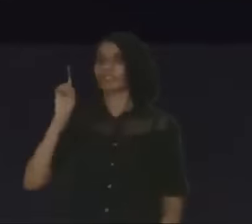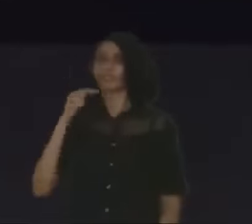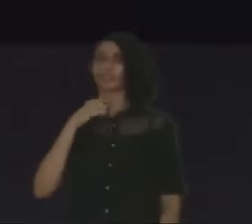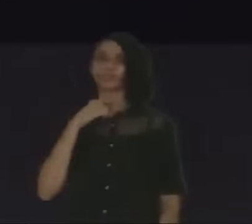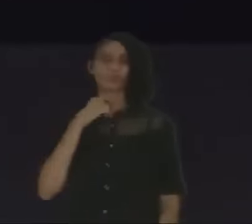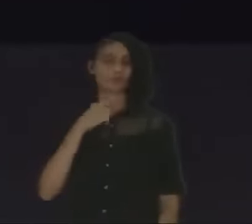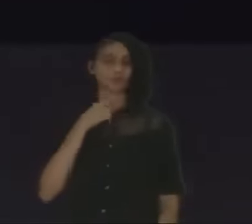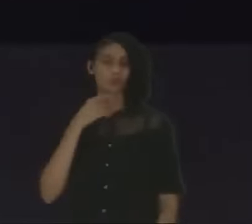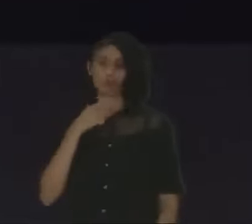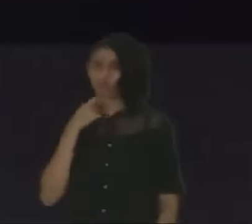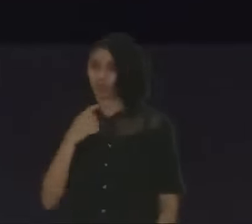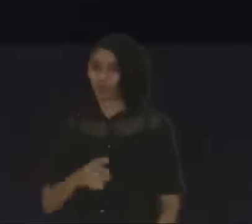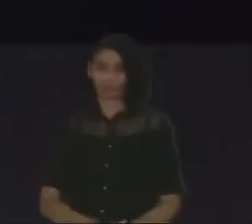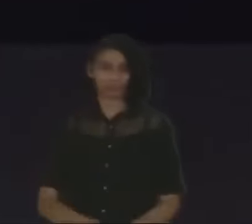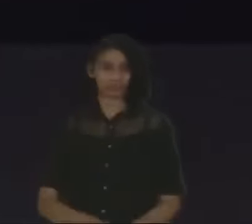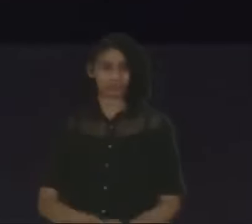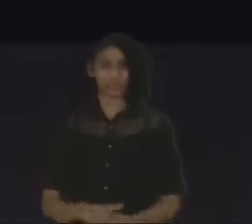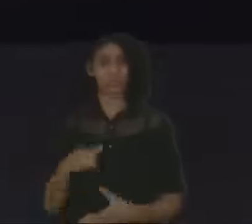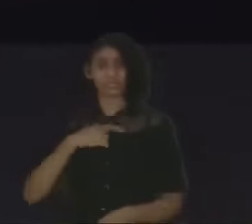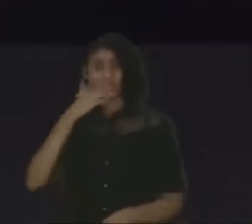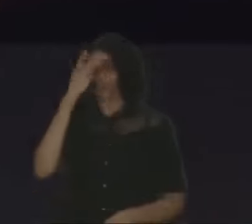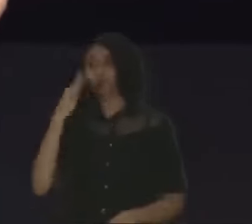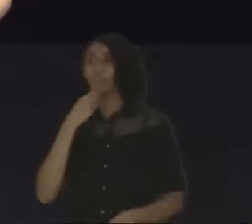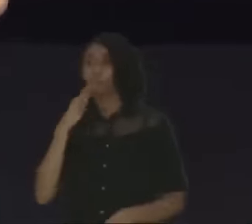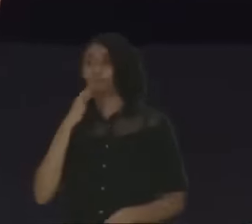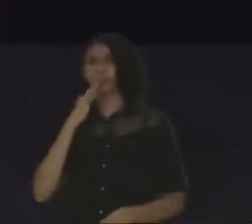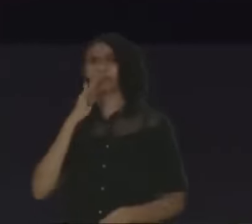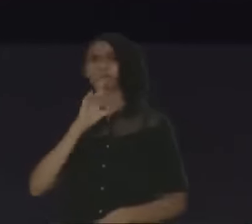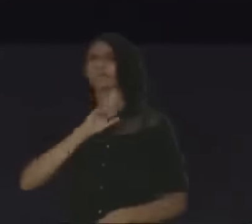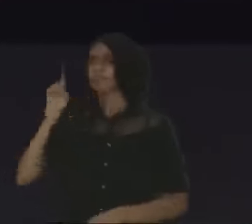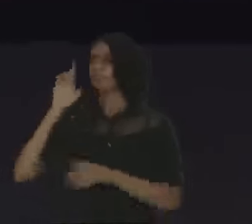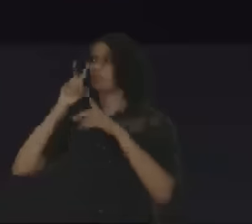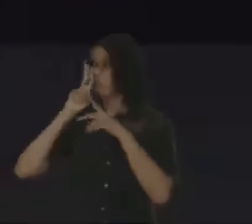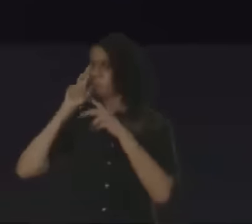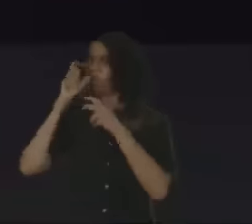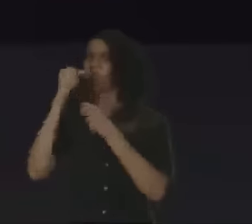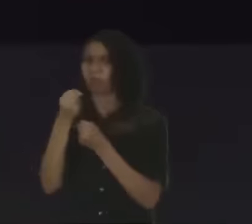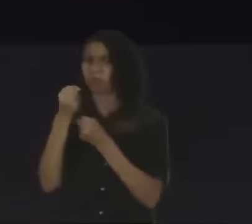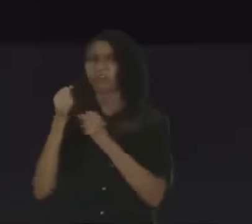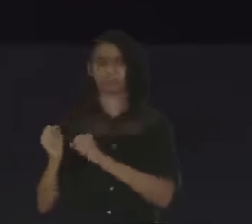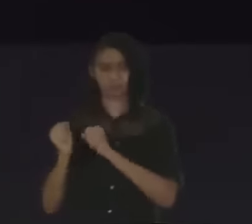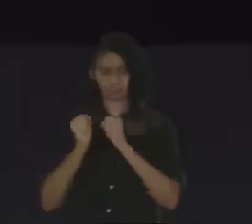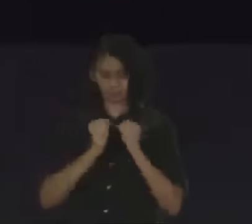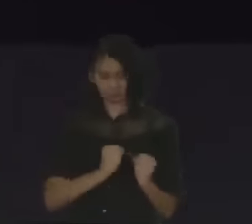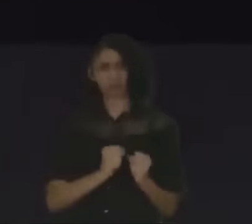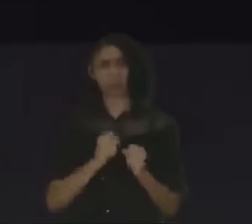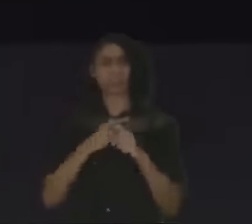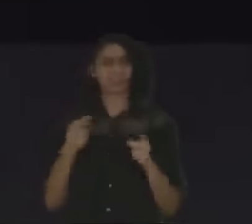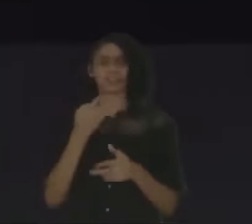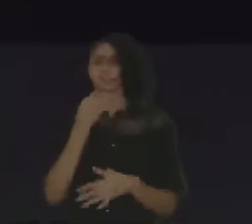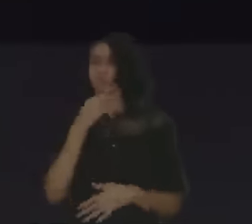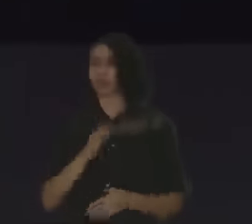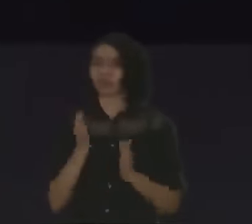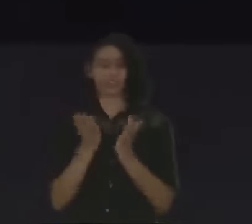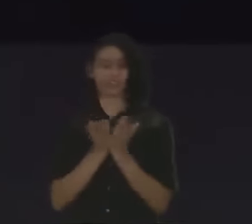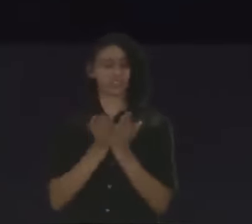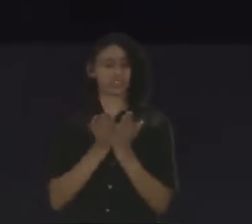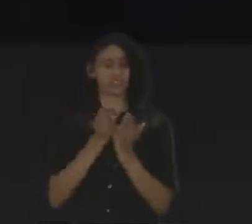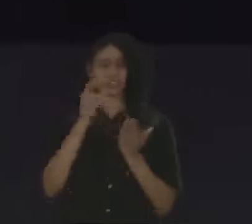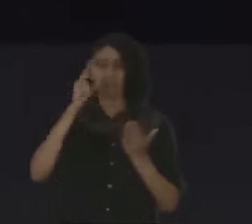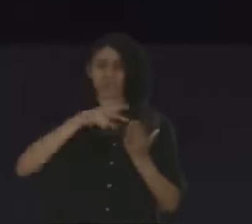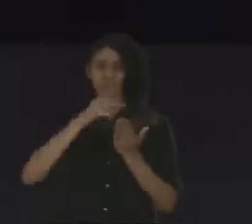e tem gente que conhece o poder de Deus mas não conhece as escrituras não é e tem gente que não conhece nenhum Poder